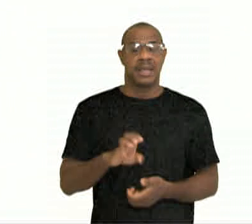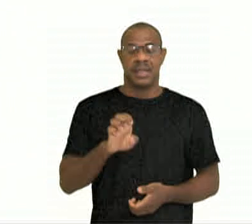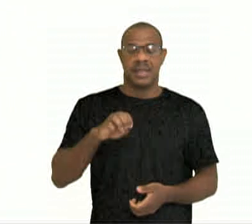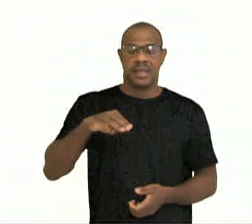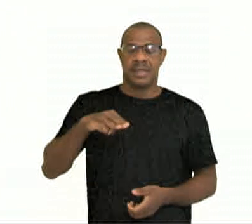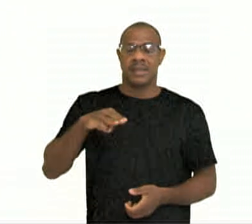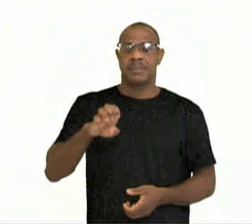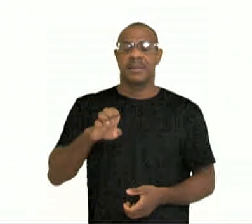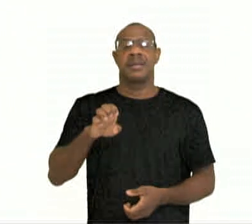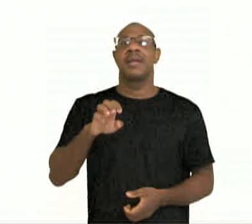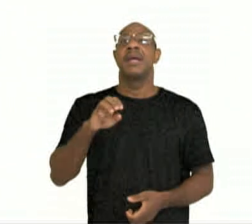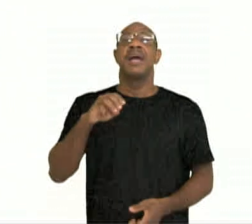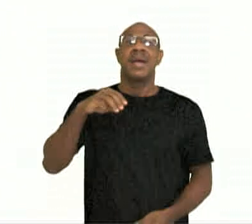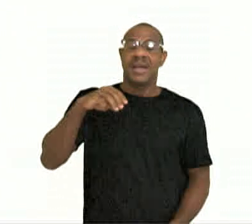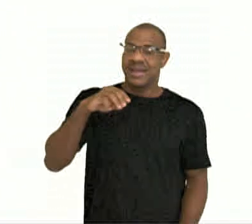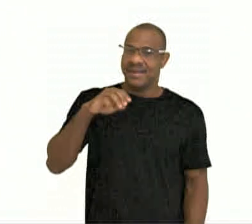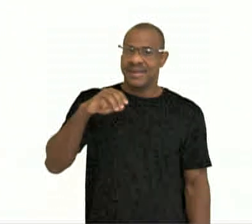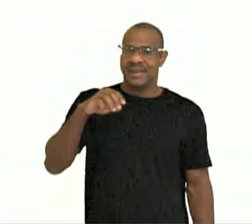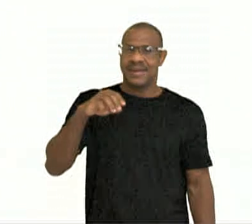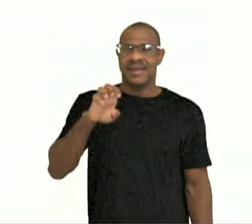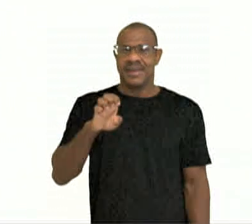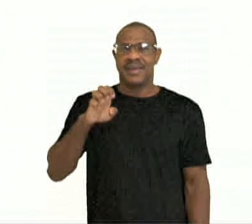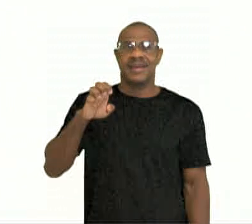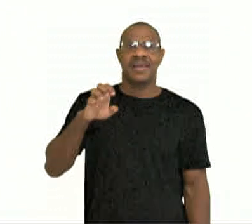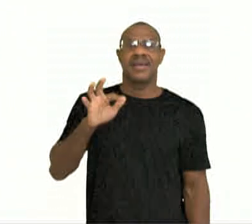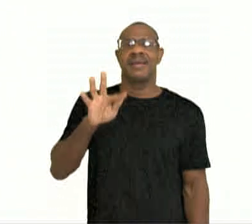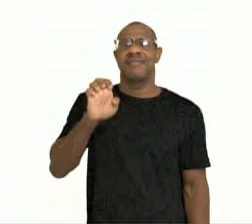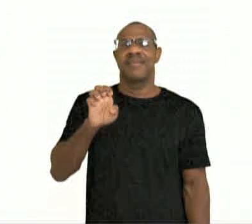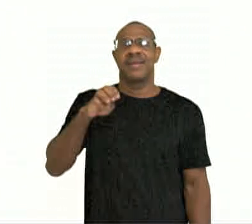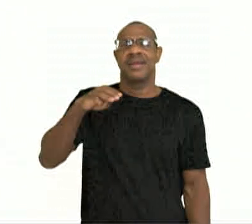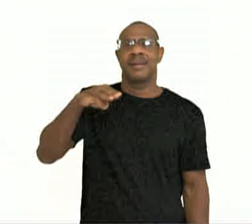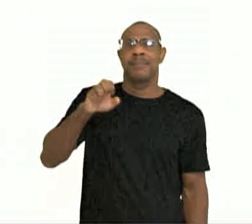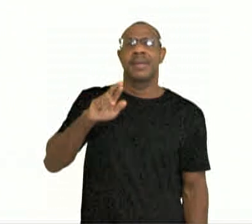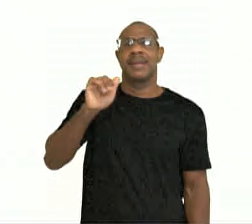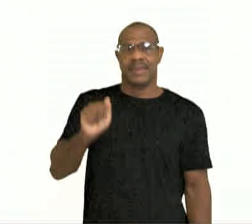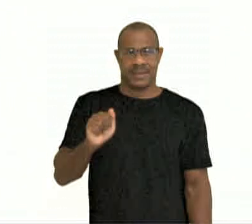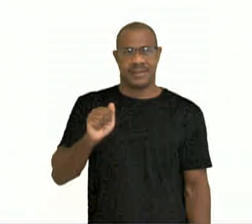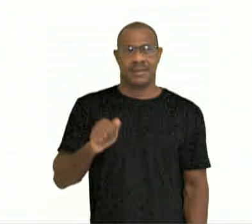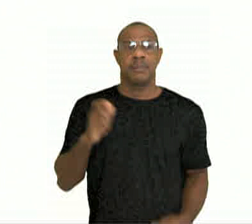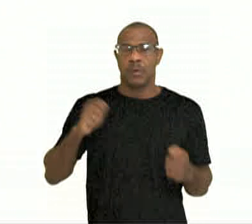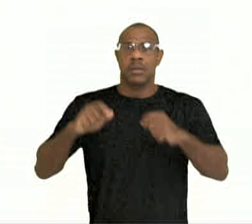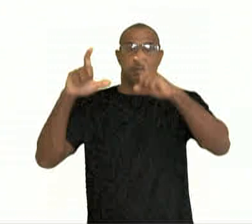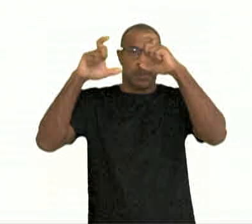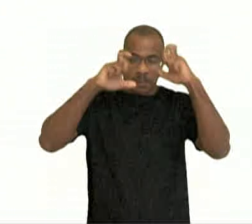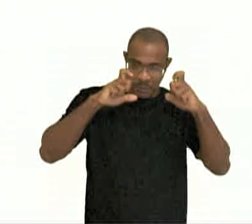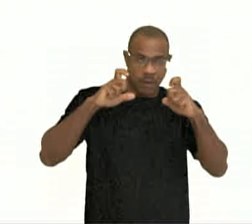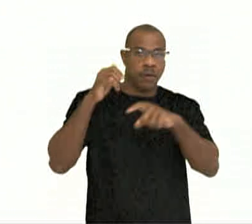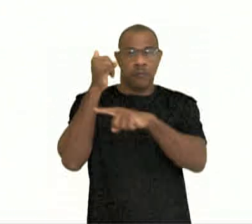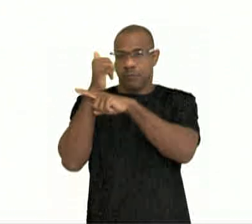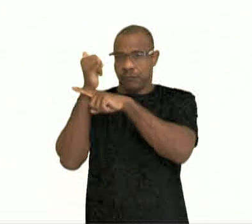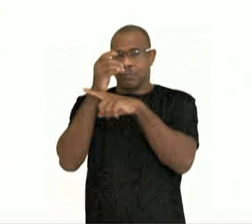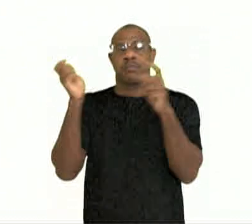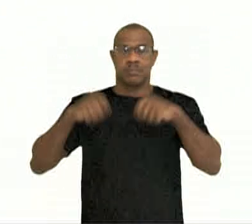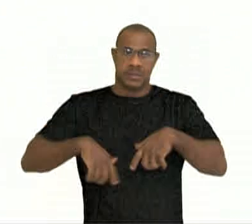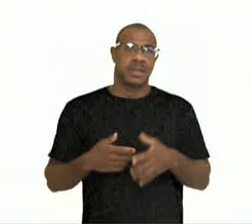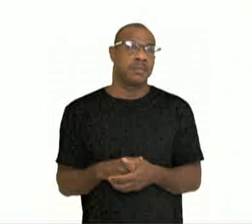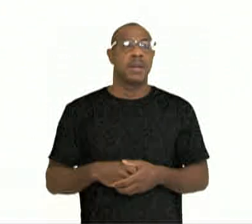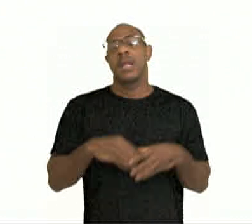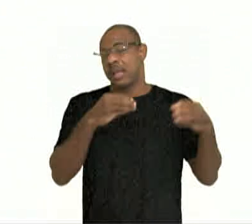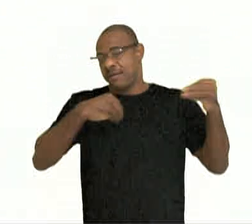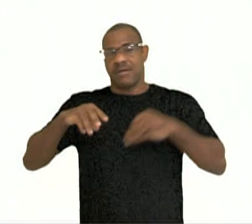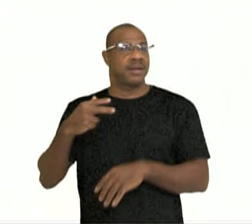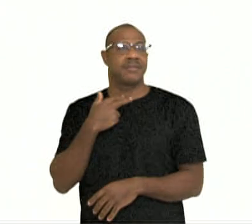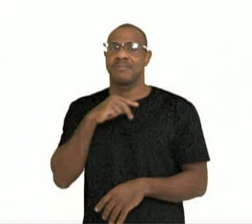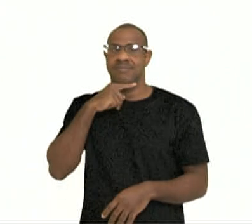ela acaba, não tem como levá-la para casa, só tem como registrá-la por meio de fotos, vídeos, é a forma como você tem para guardá-la.